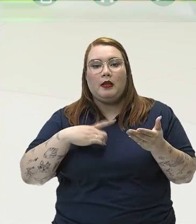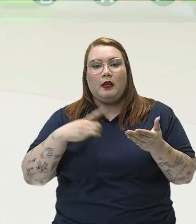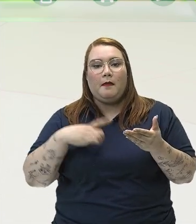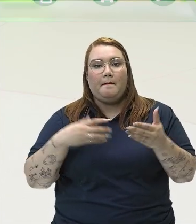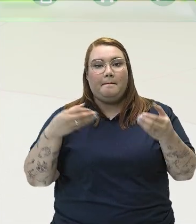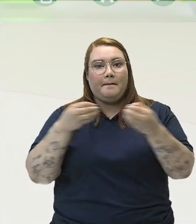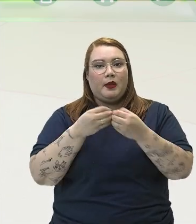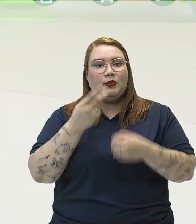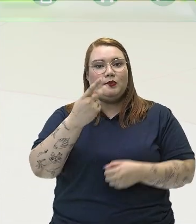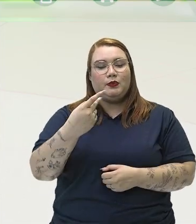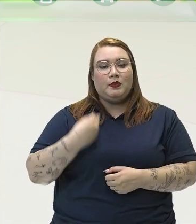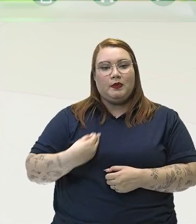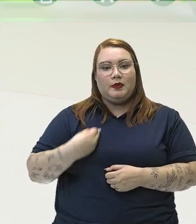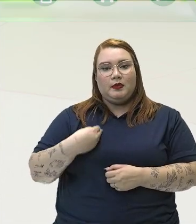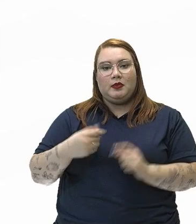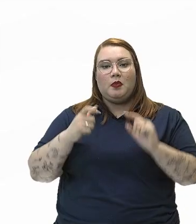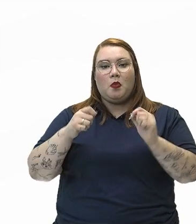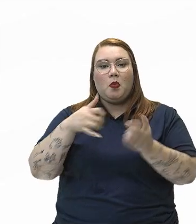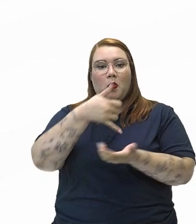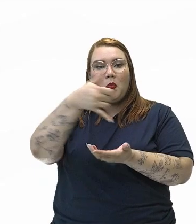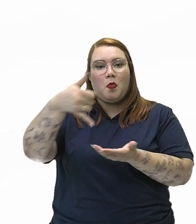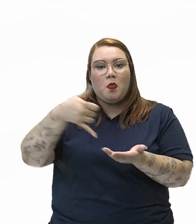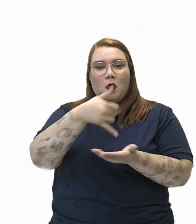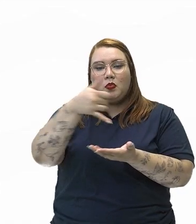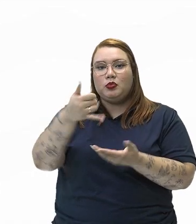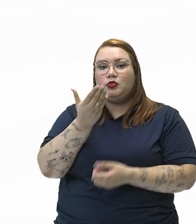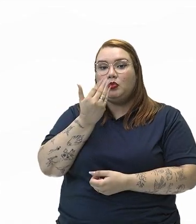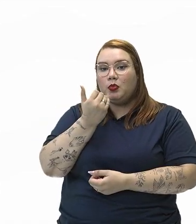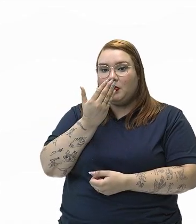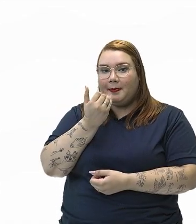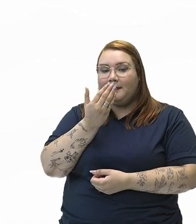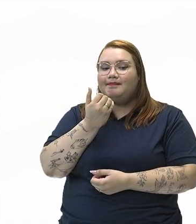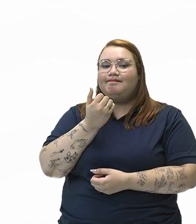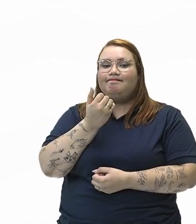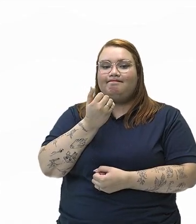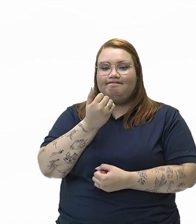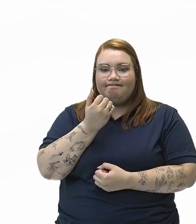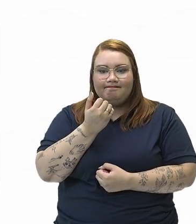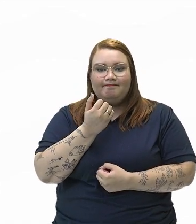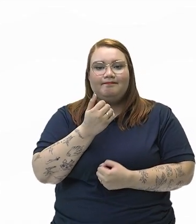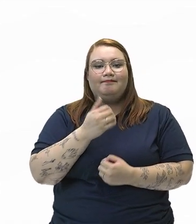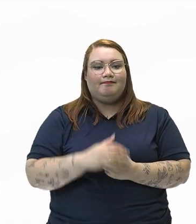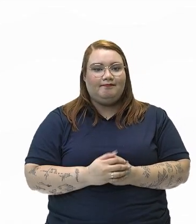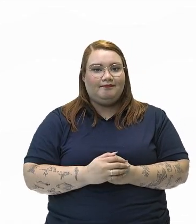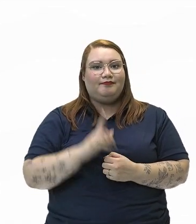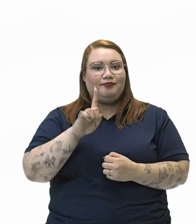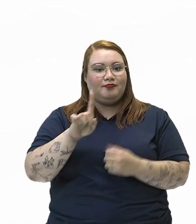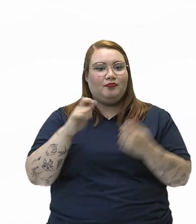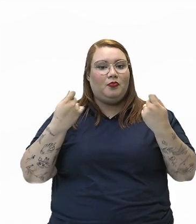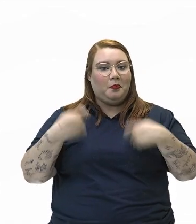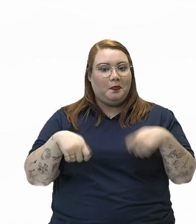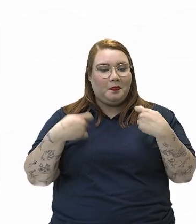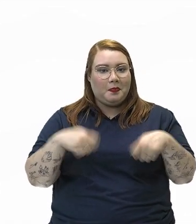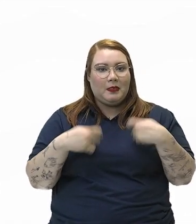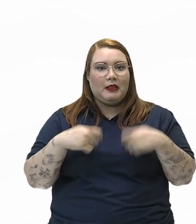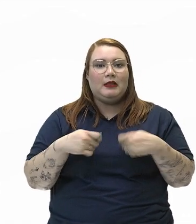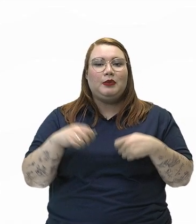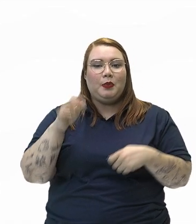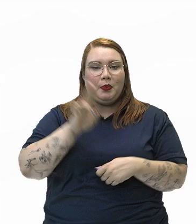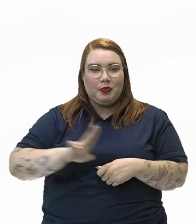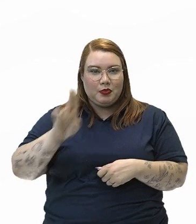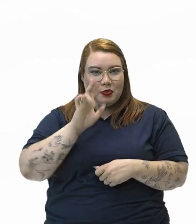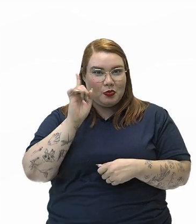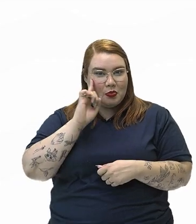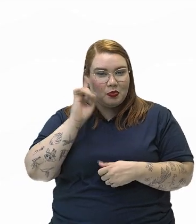sua realidade, o óleo de cozinha. Sim, gente, o óleo de cozinha que se faz super necessário aí para o uso do dia a dia